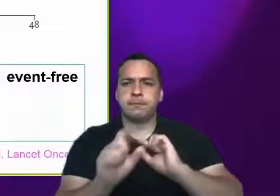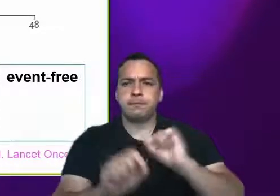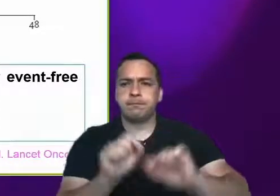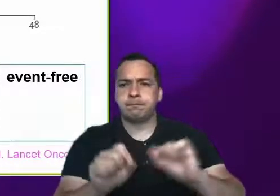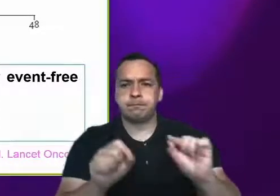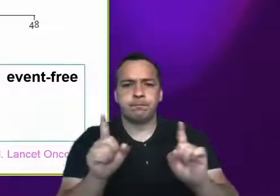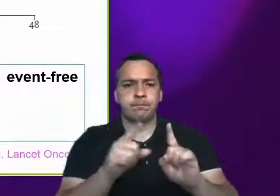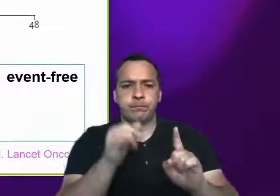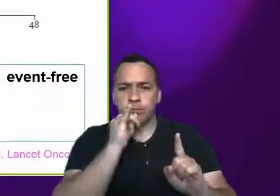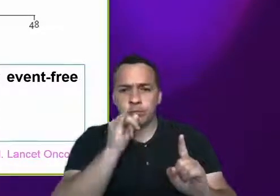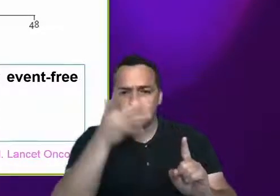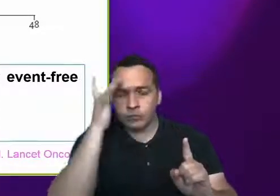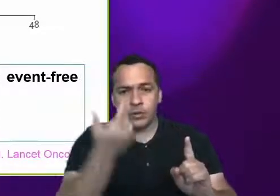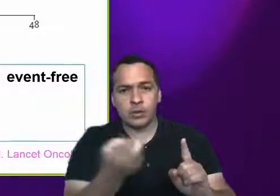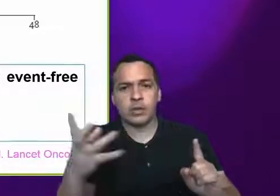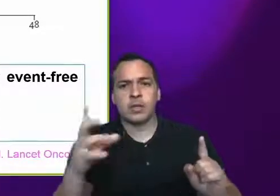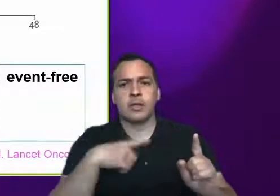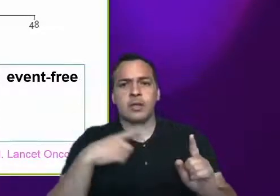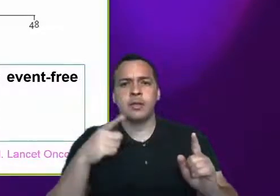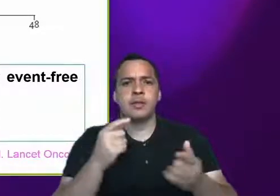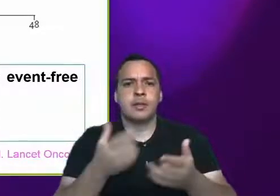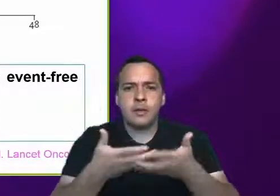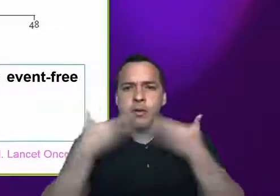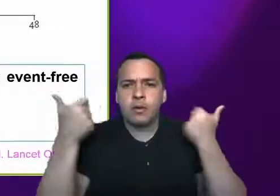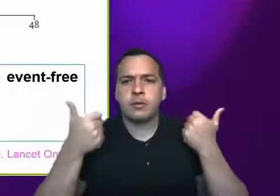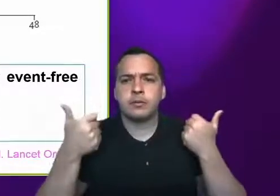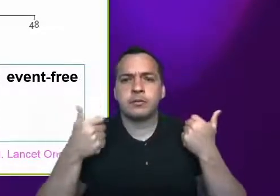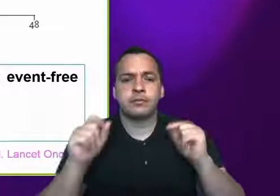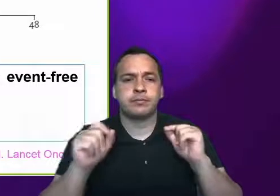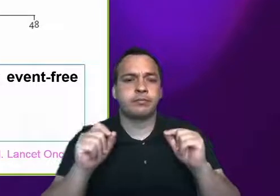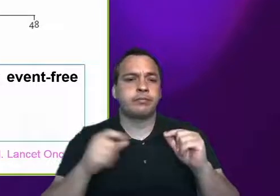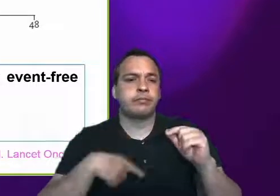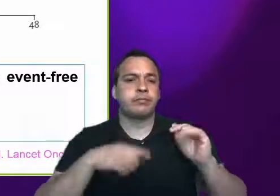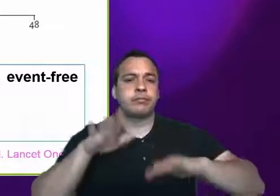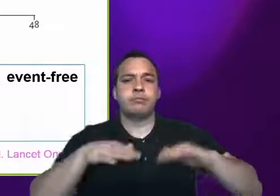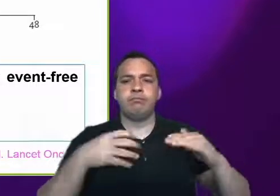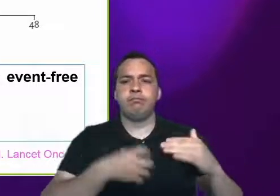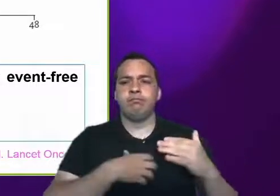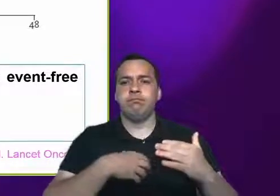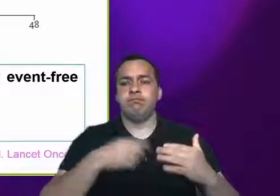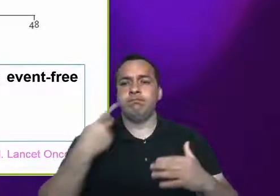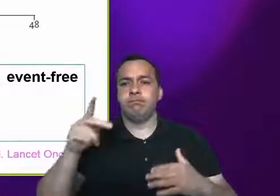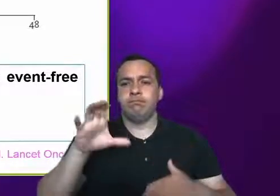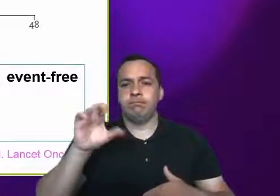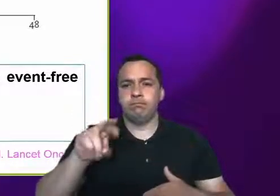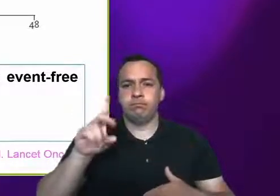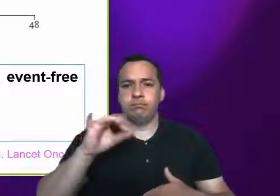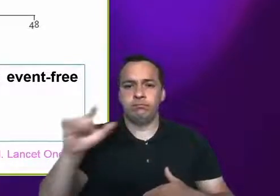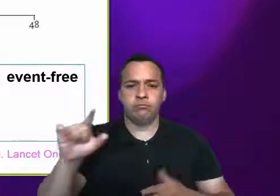significa isso? Significa que o downstaging desses pacientes pode melhorar e